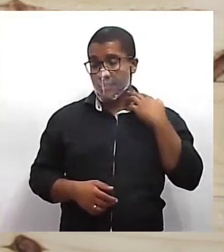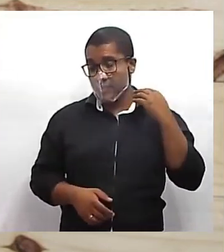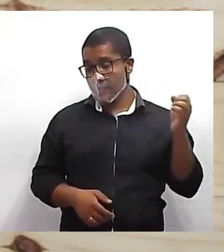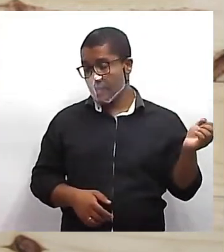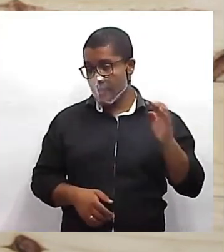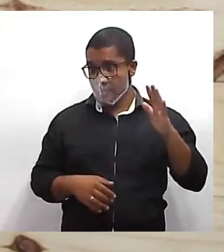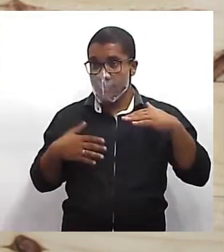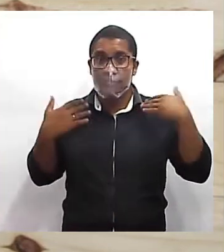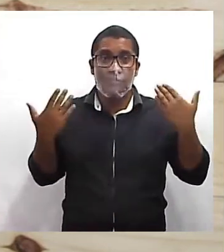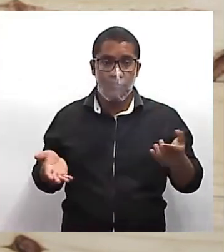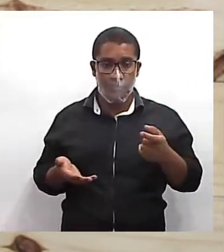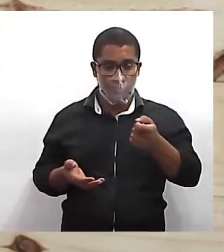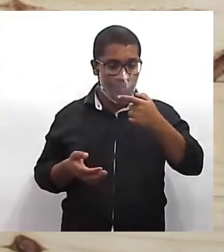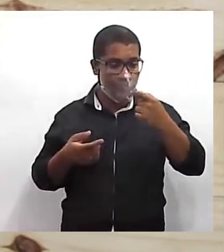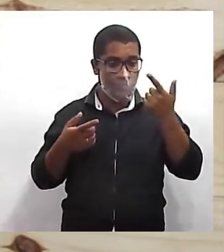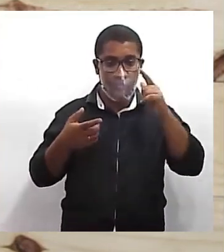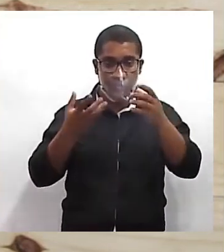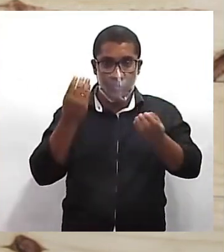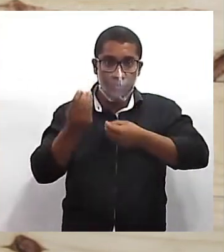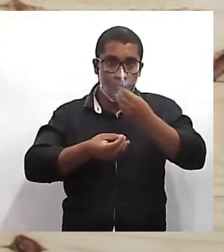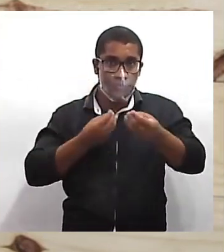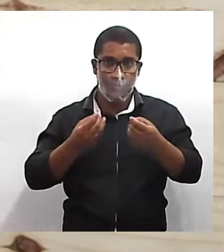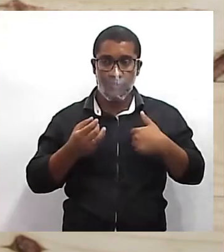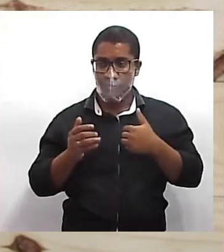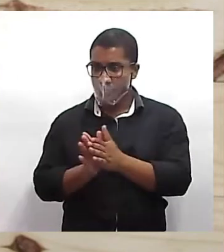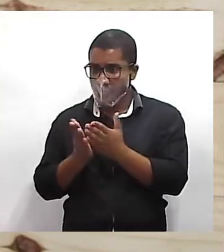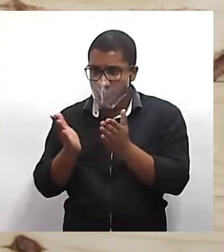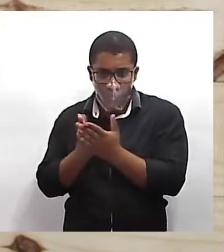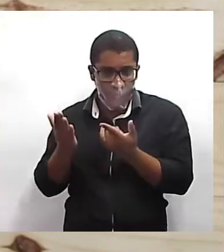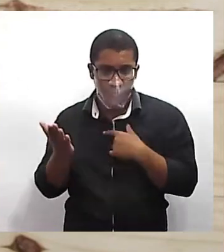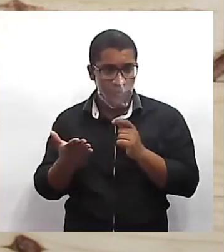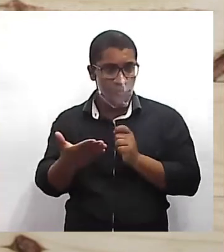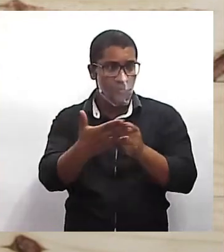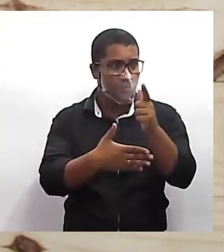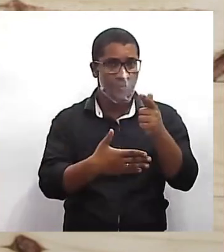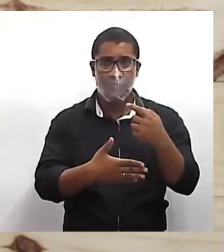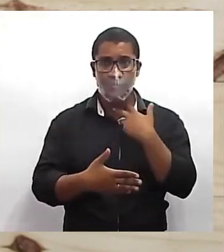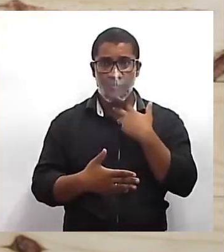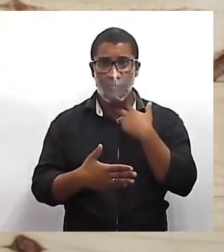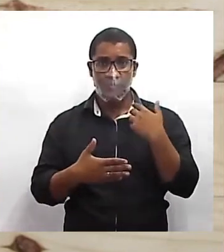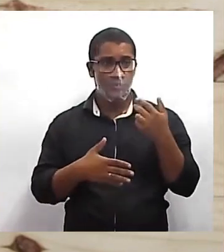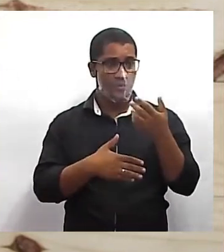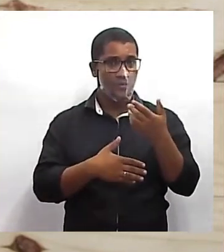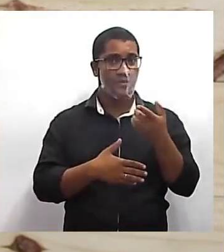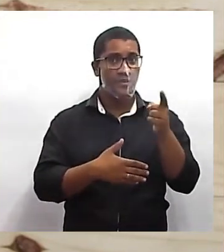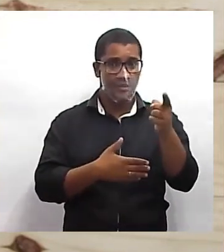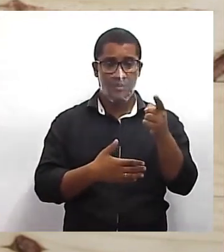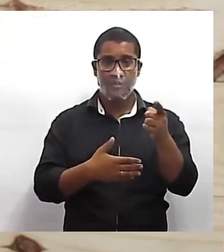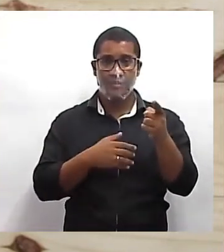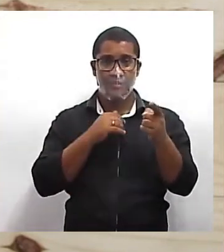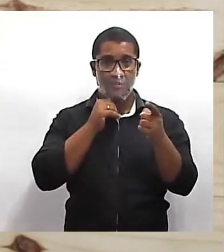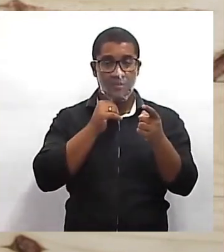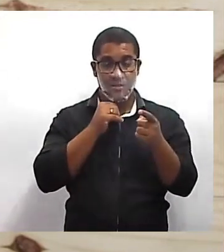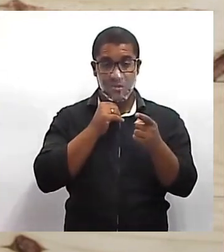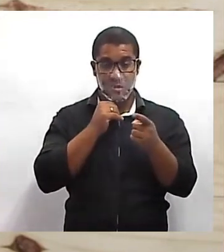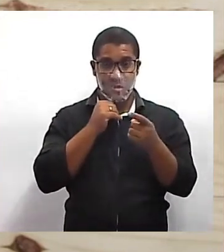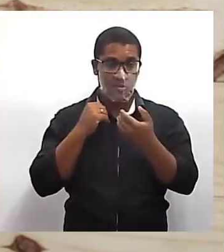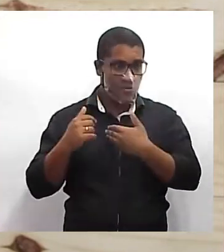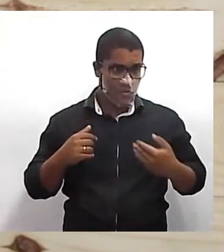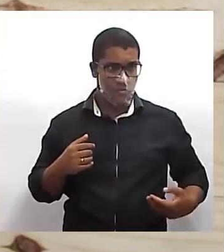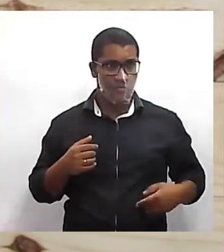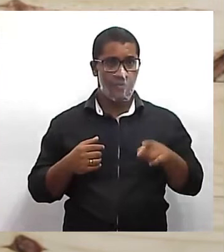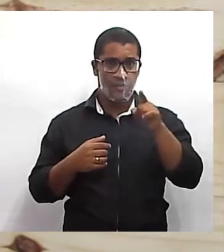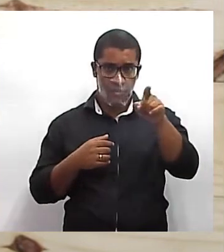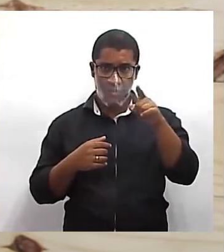que eu faço para garantir que eu sou pobre, eu não tenho como bancar? O Estado não tem, você sabe. Você vai saber pelo conhecimento que